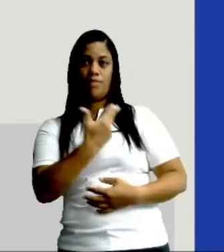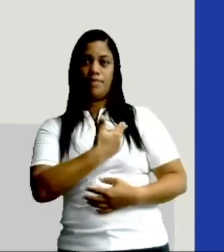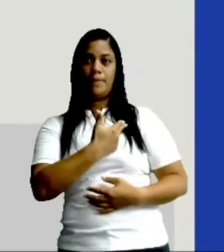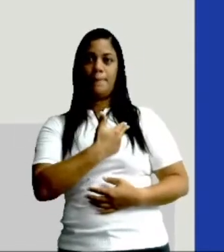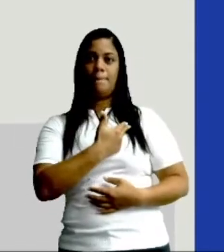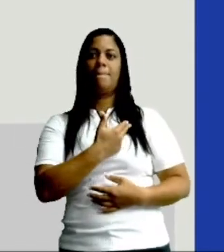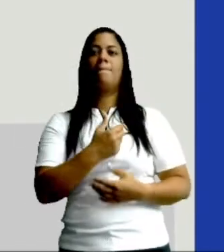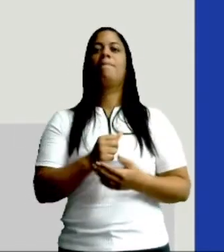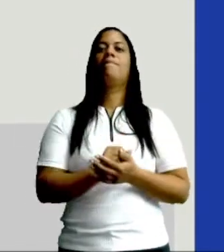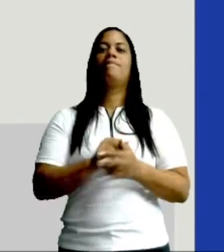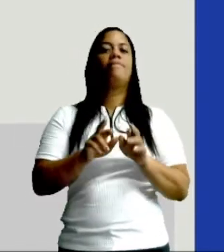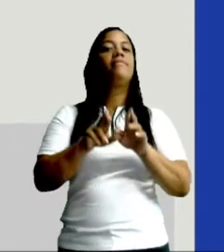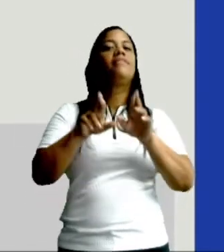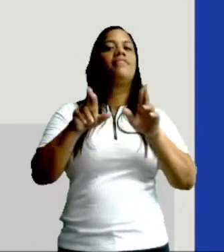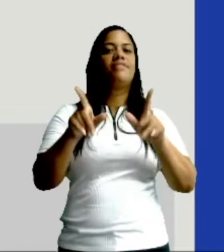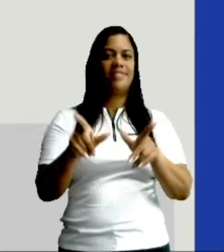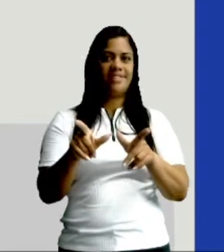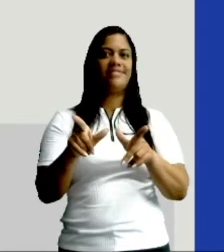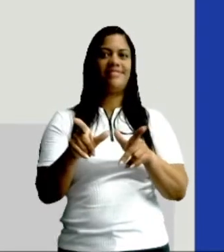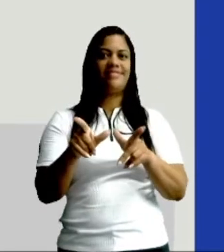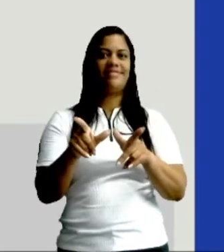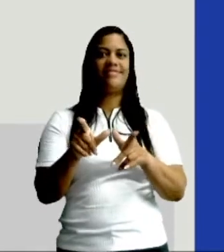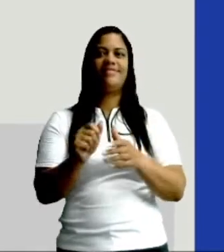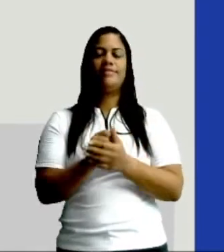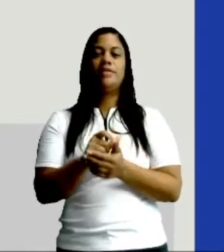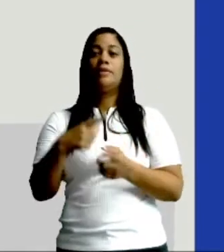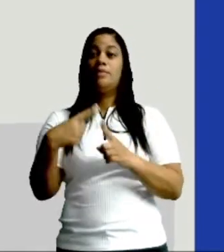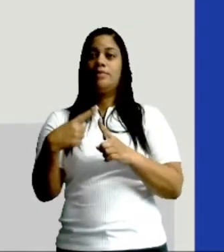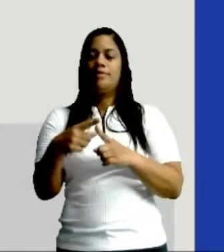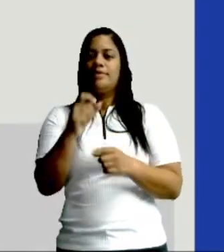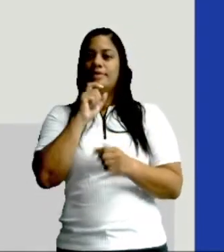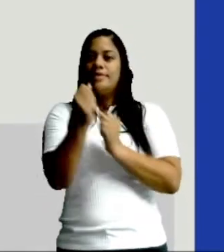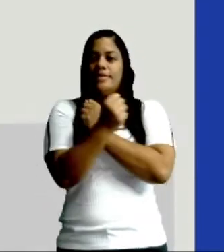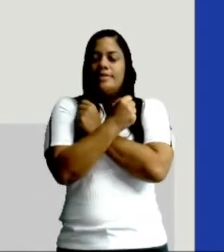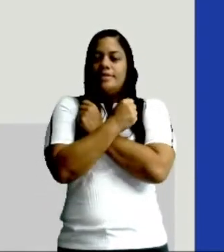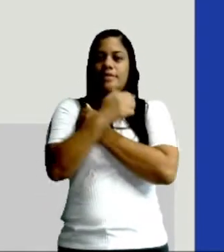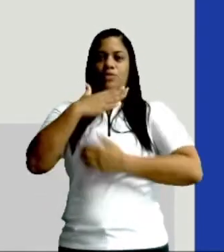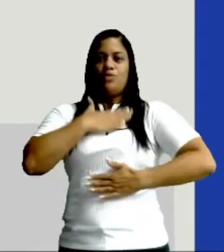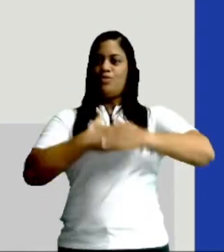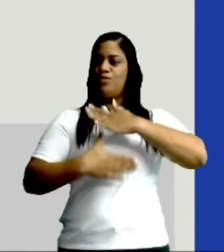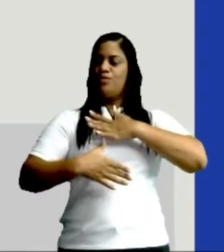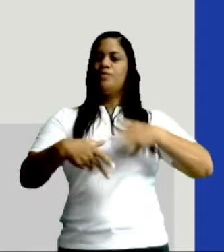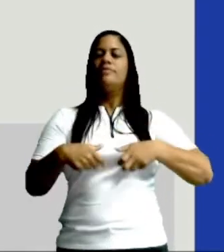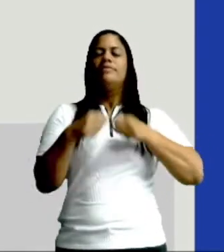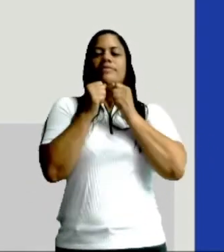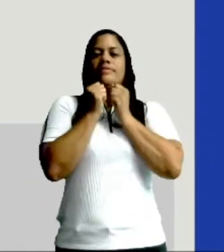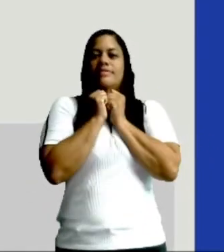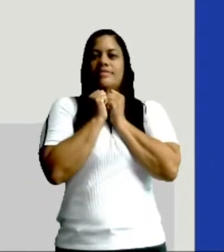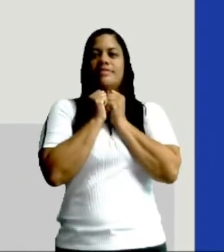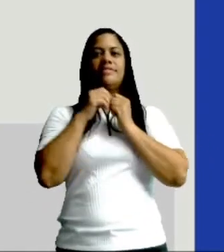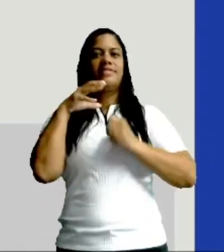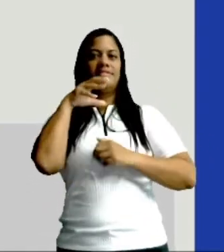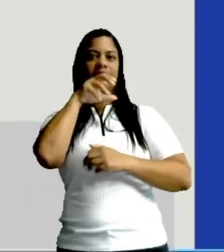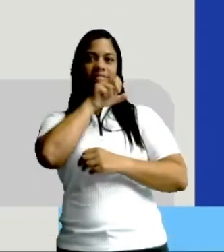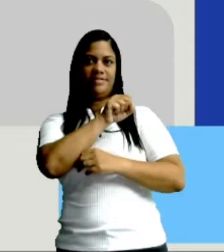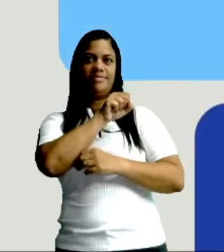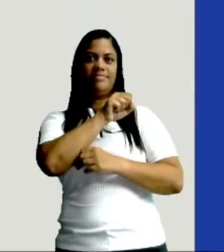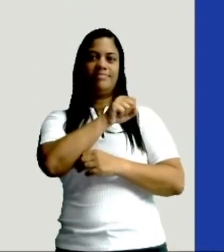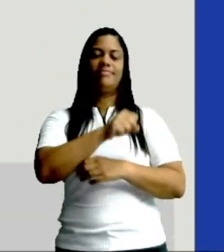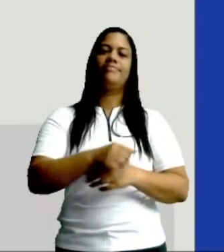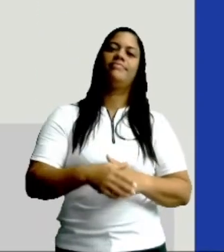tendem a ser mais diferentes, né, para suprir esse frio que nós sentimos. Elas precisam nos aquecer mais.